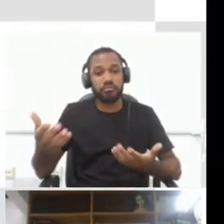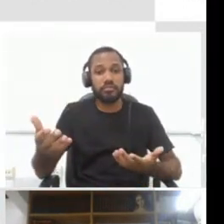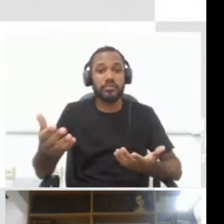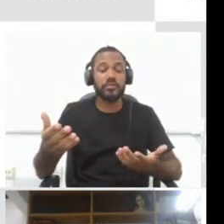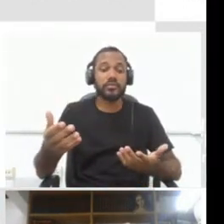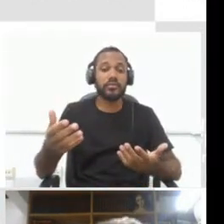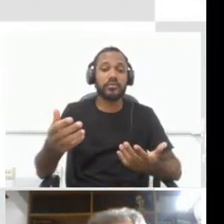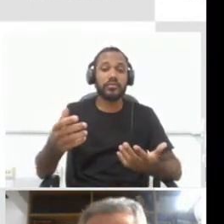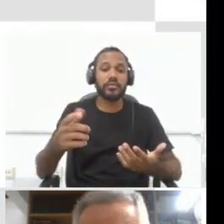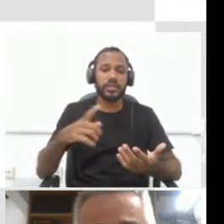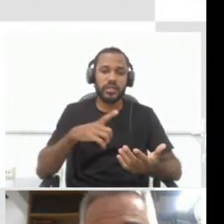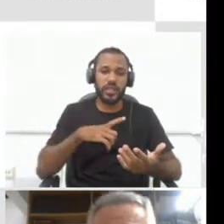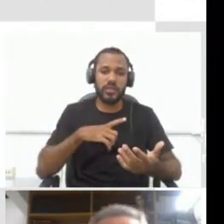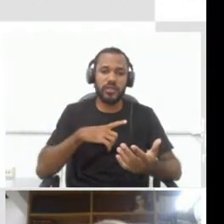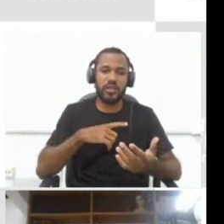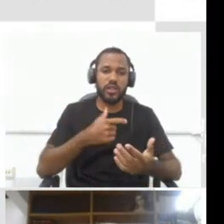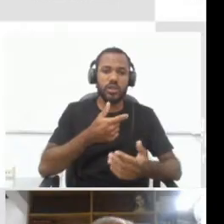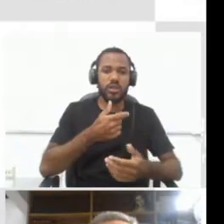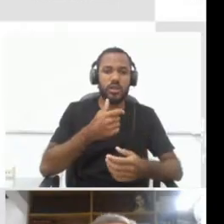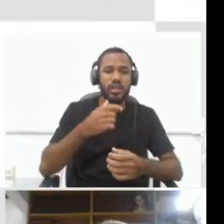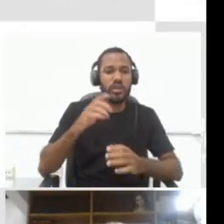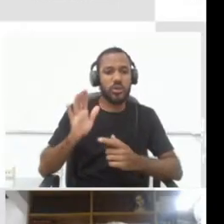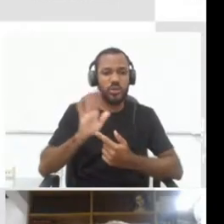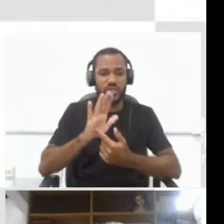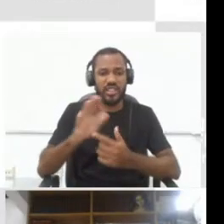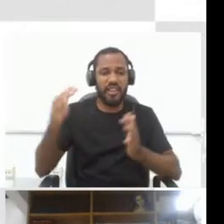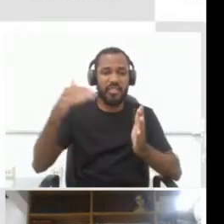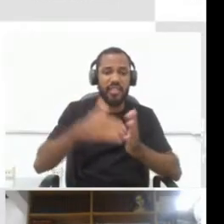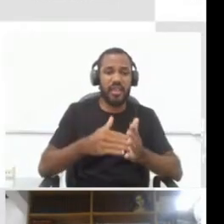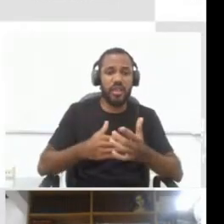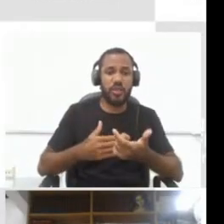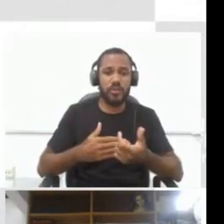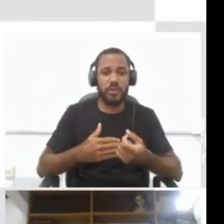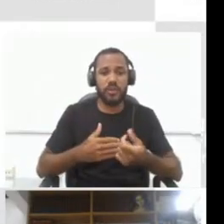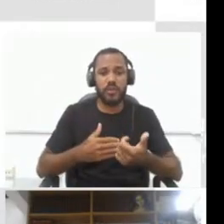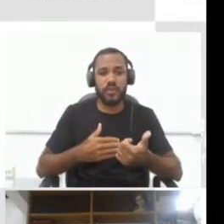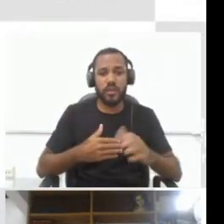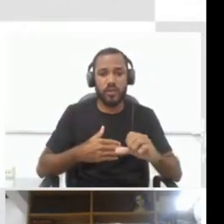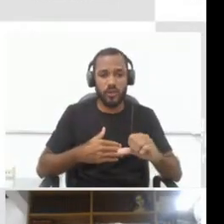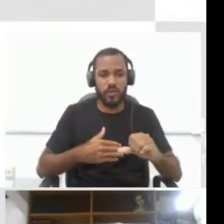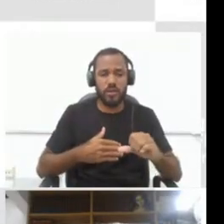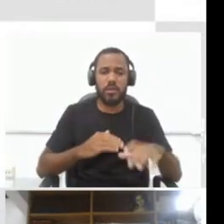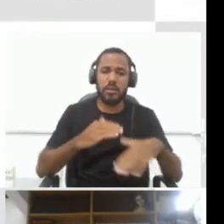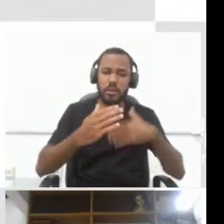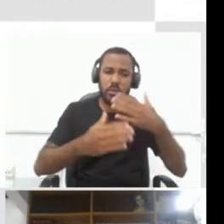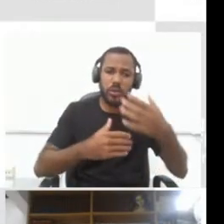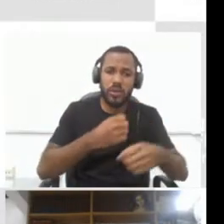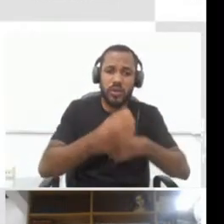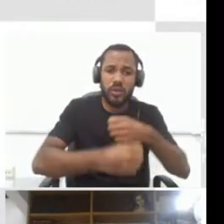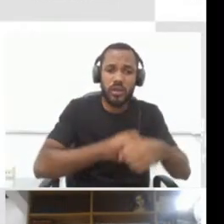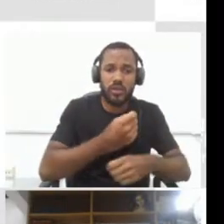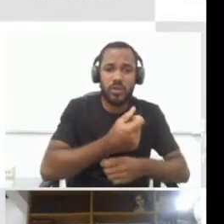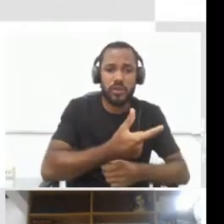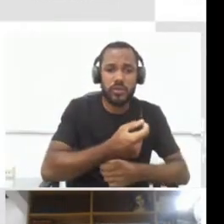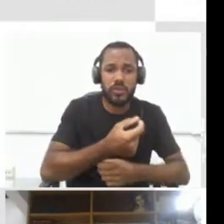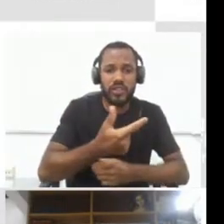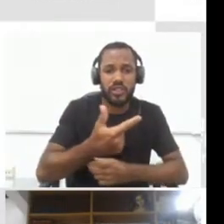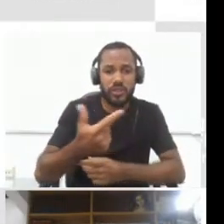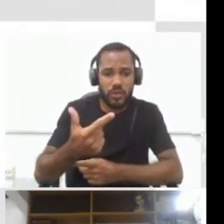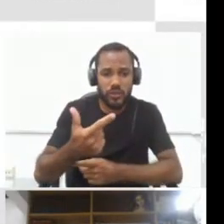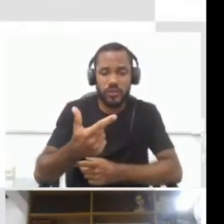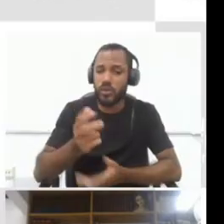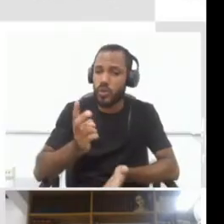aconteceu em 2022, né? Porque aqui eu vou mostrar para vocês até 2019. Se pegar até 2022, continuamos a aumentar as emissões.